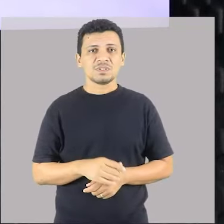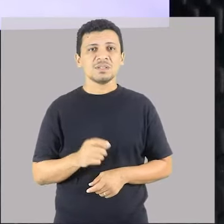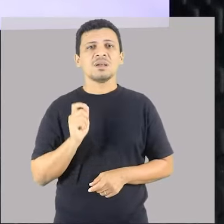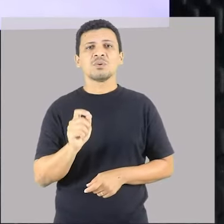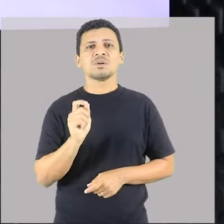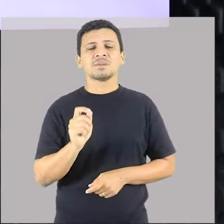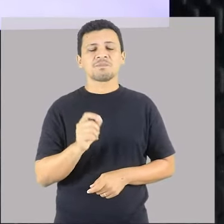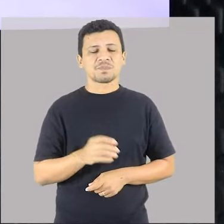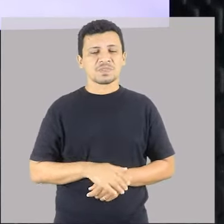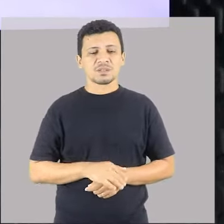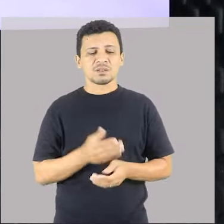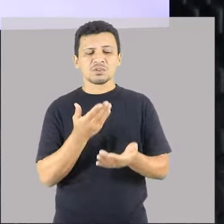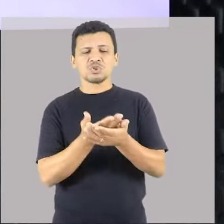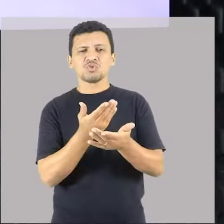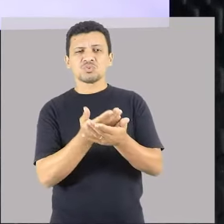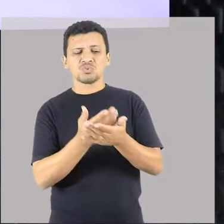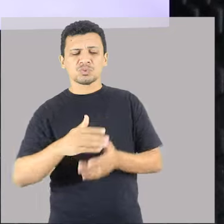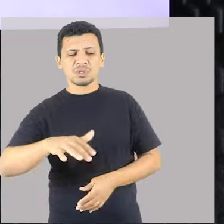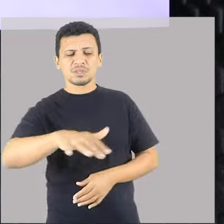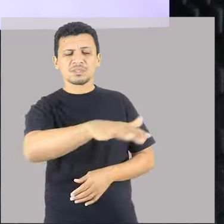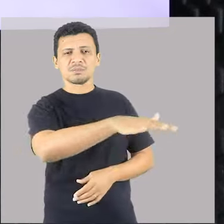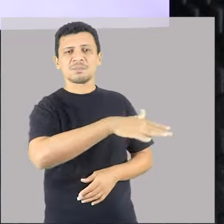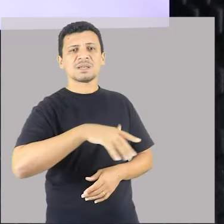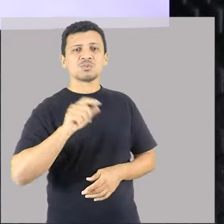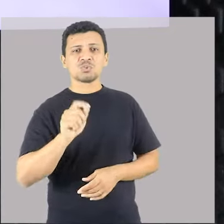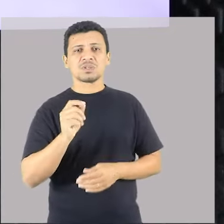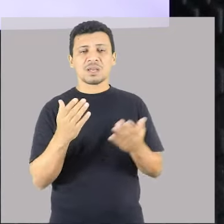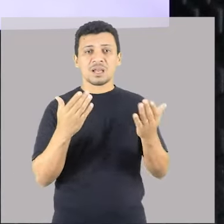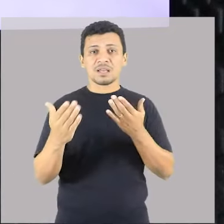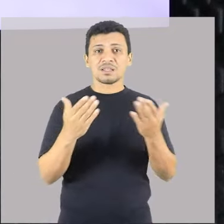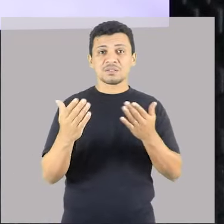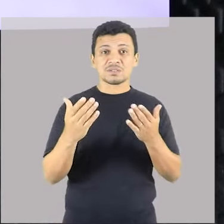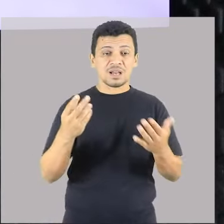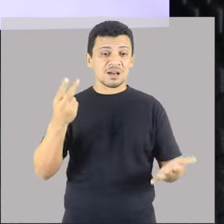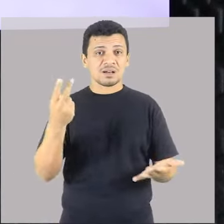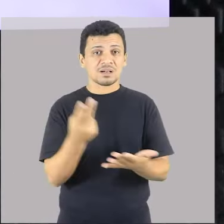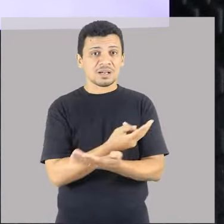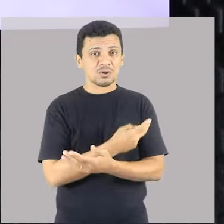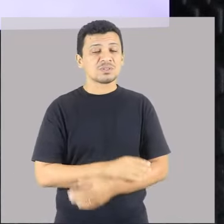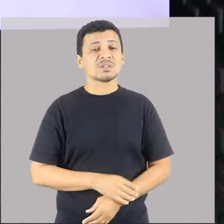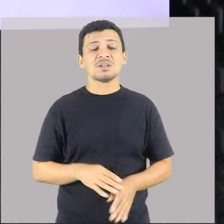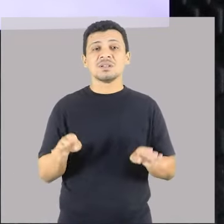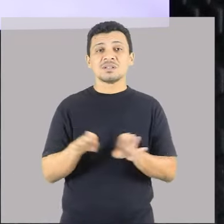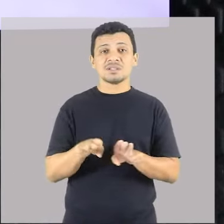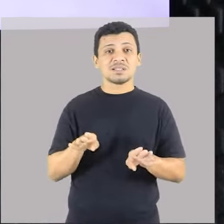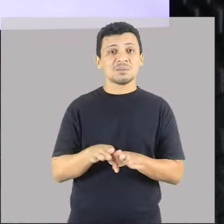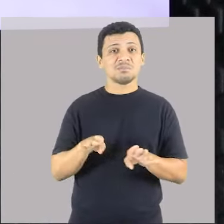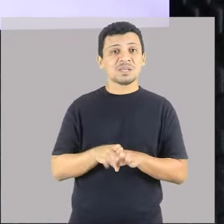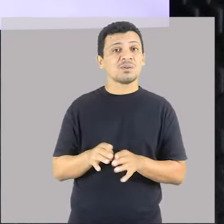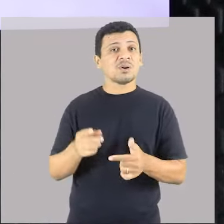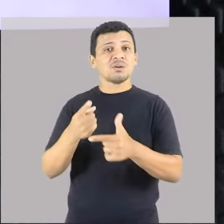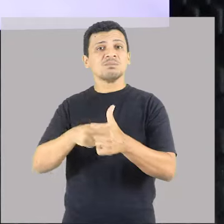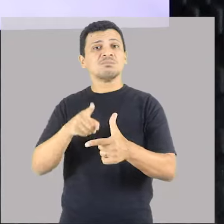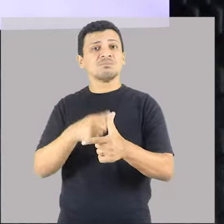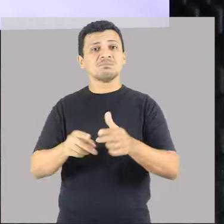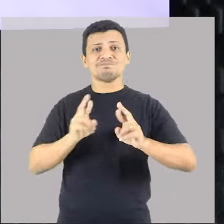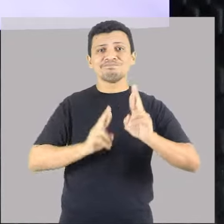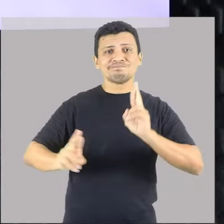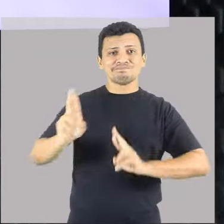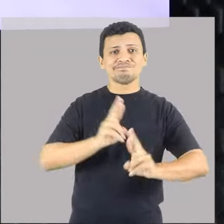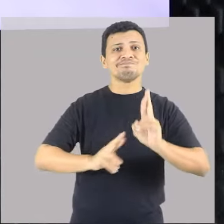partir do estudo desse espaço analisar as causas e as consequências desta relação